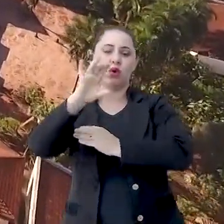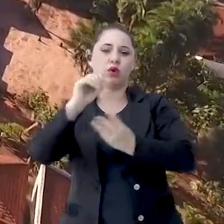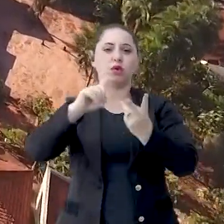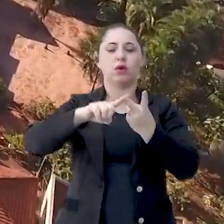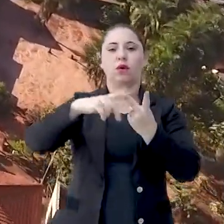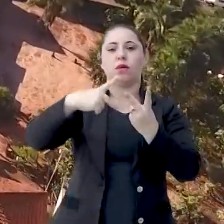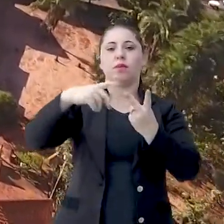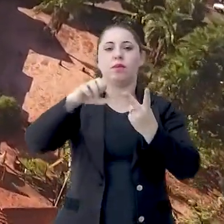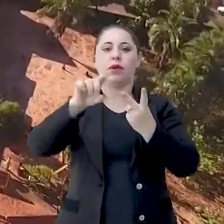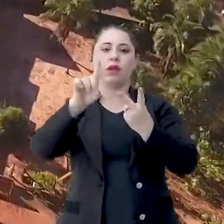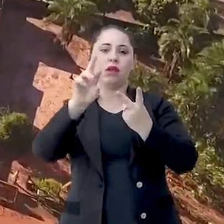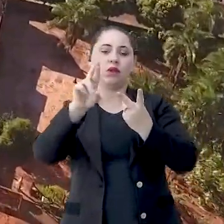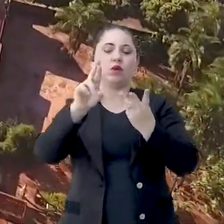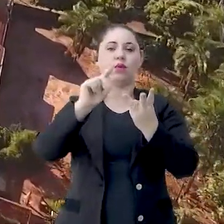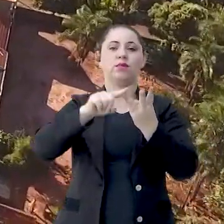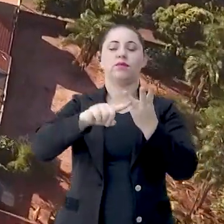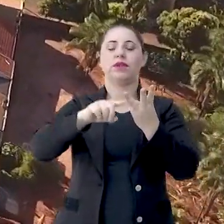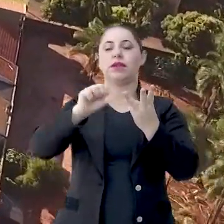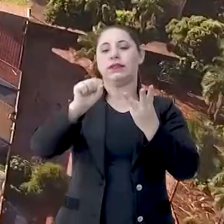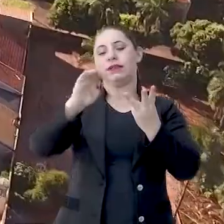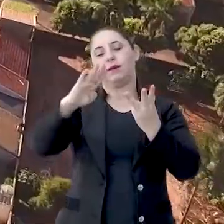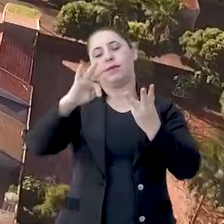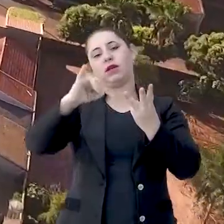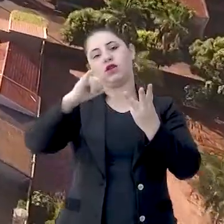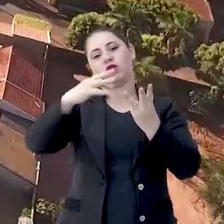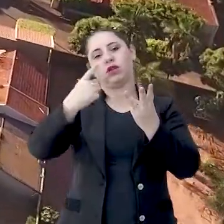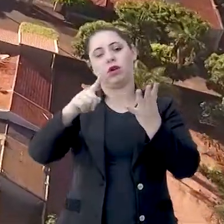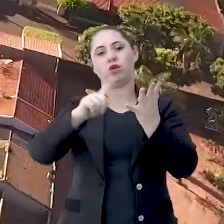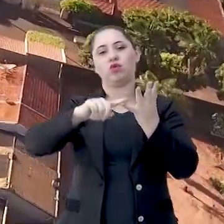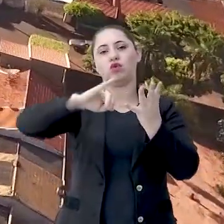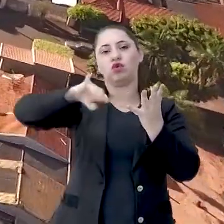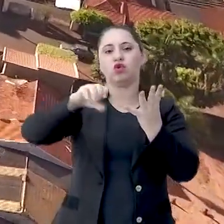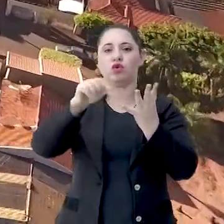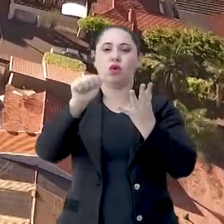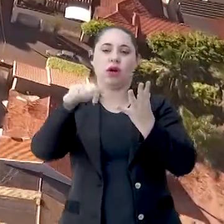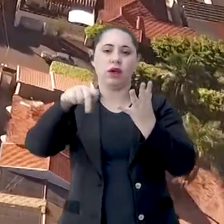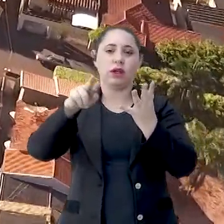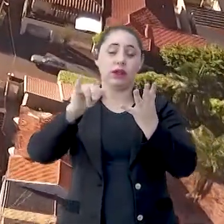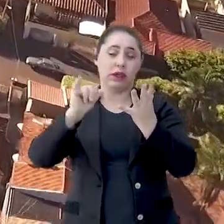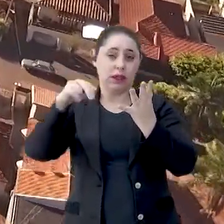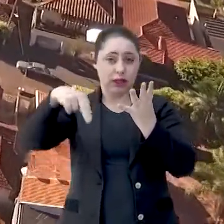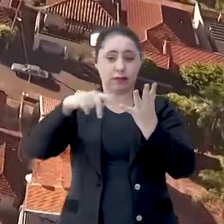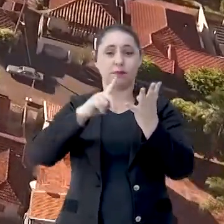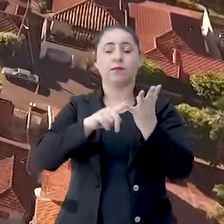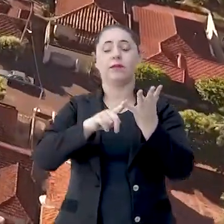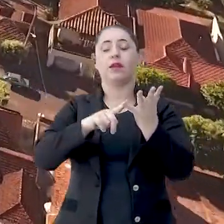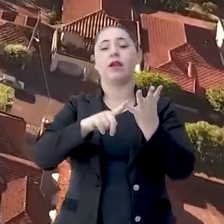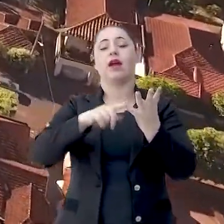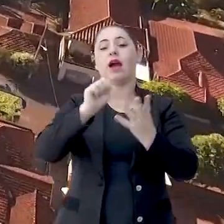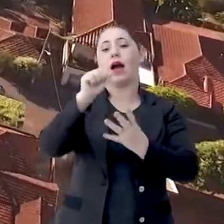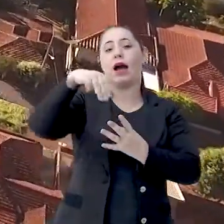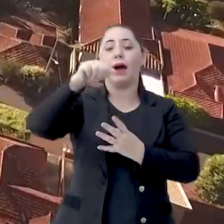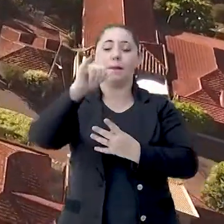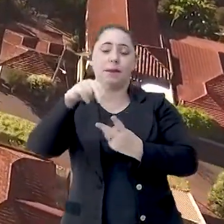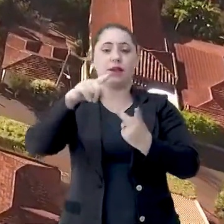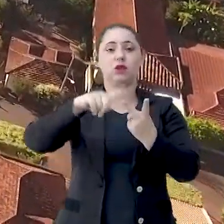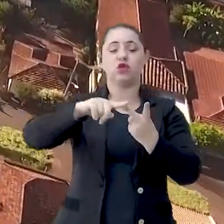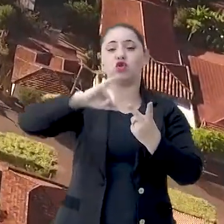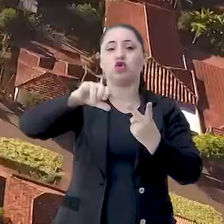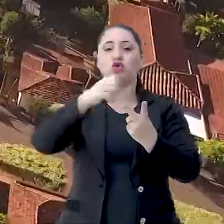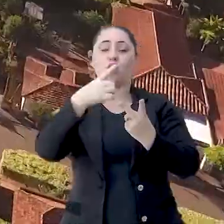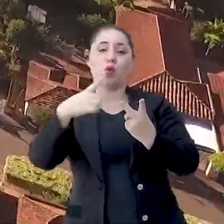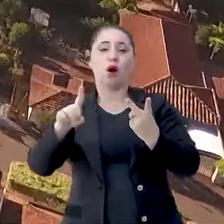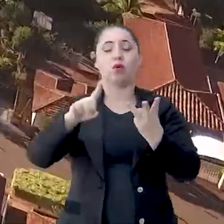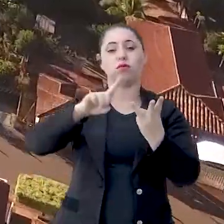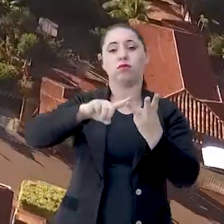Souza, Amin José, João Vieira Gonçalves, Francisco Barbosa Sandoval e a rua Antônio de